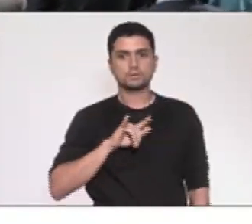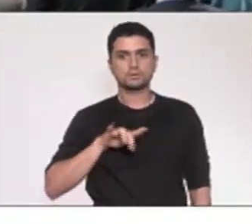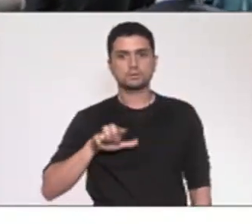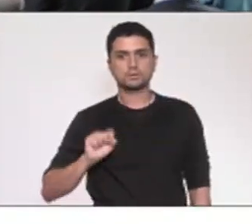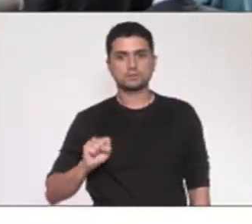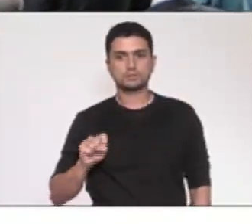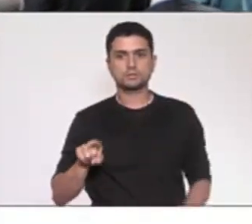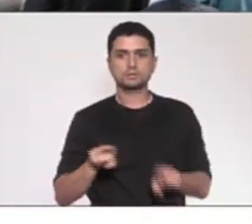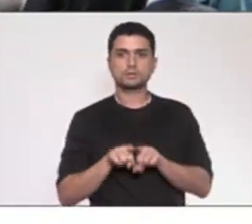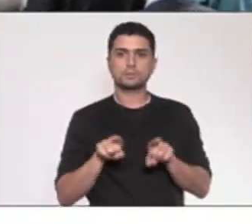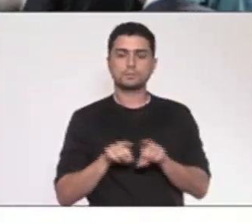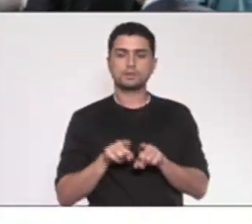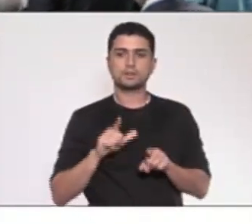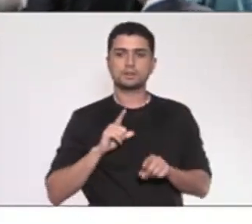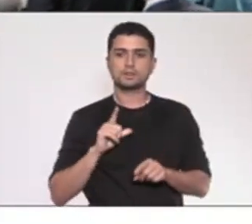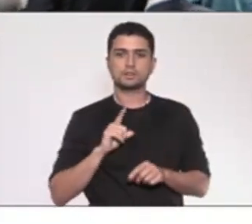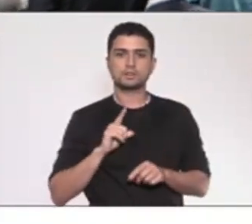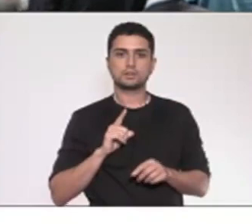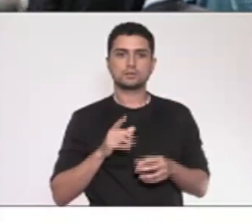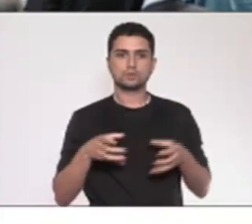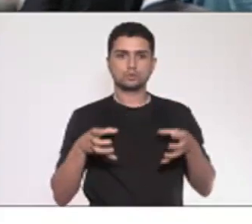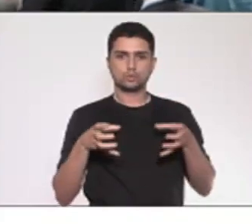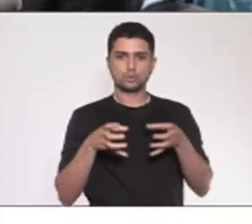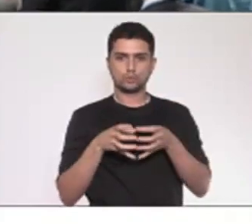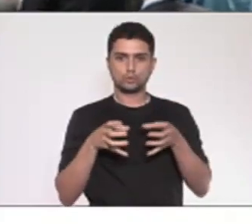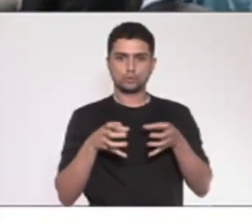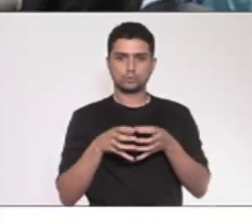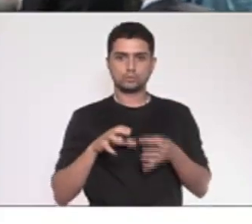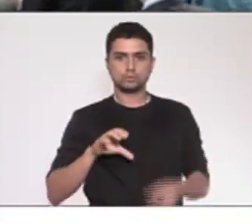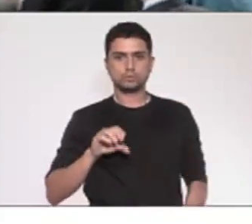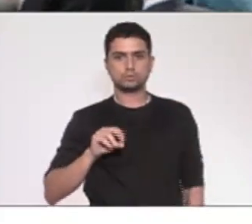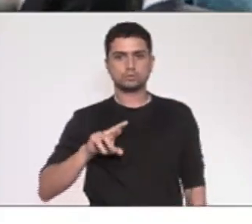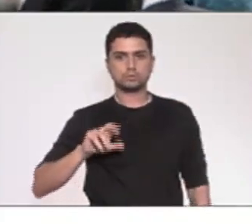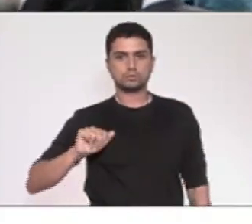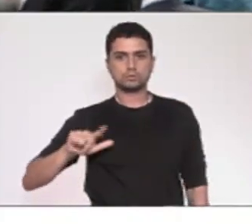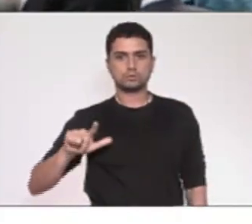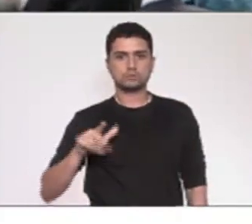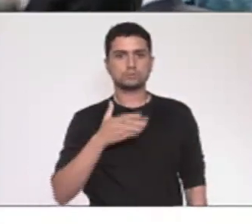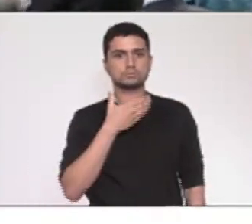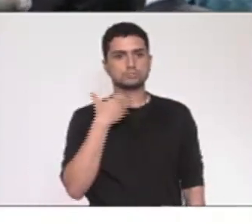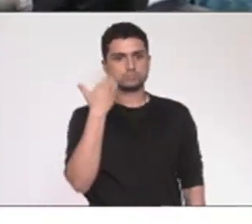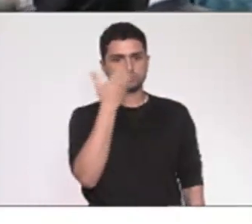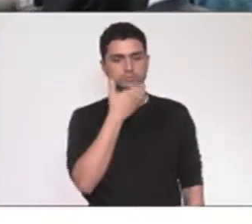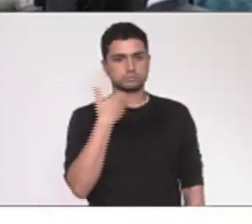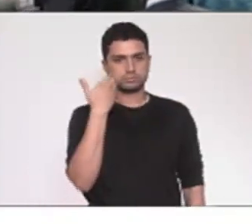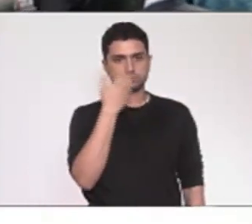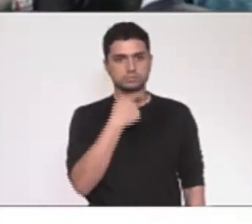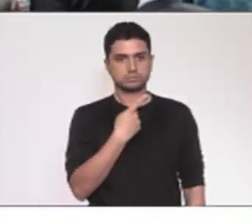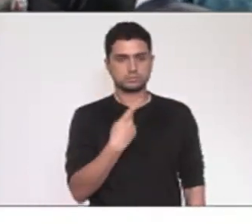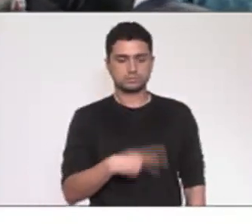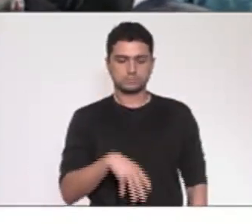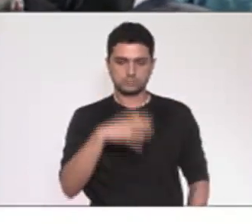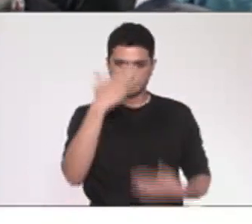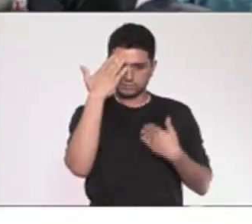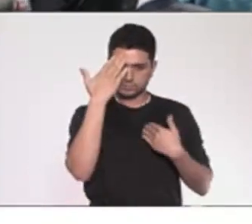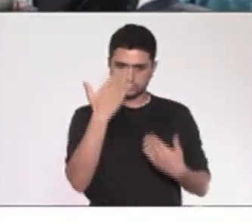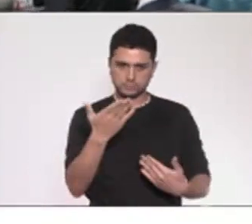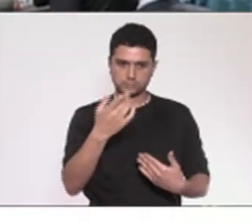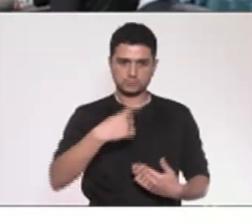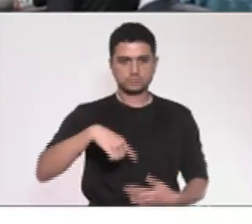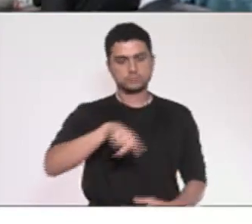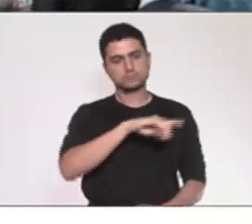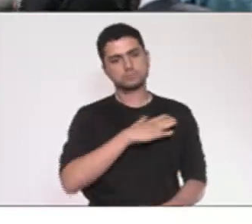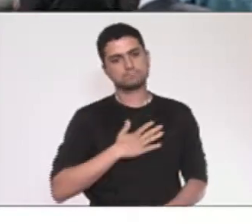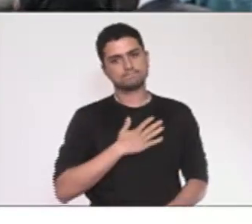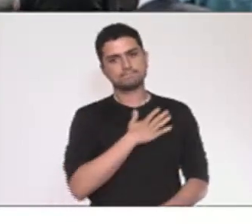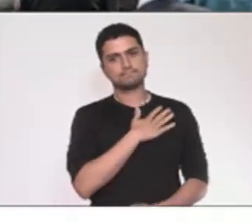Estado do Rio de Janeiro. Desde já agradeço ao Corpo de Bombeiros e ao nosso coral que tanto nos honra. Muito